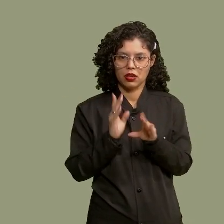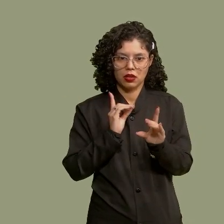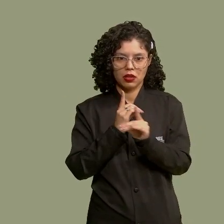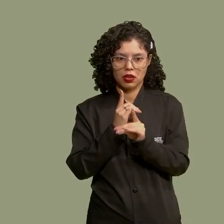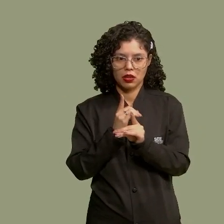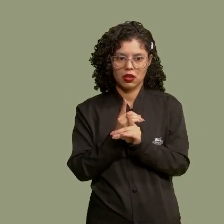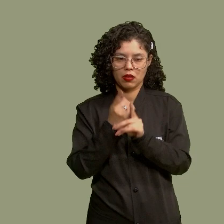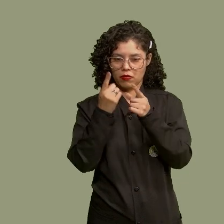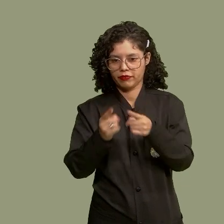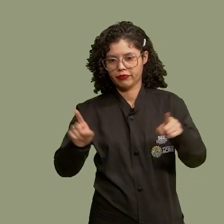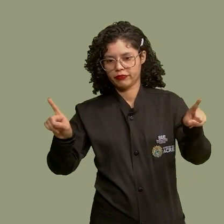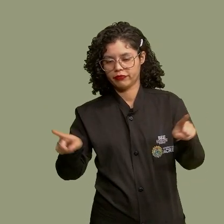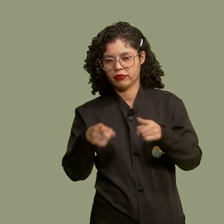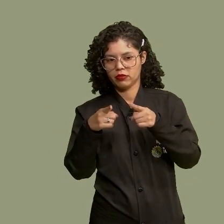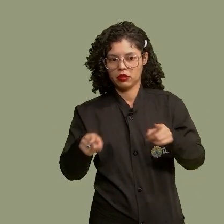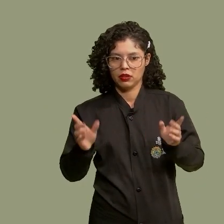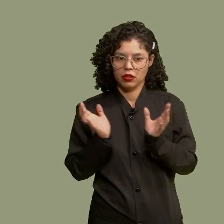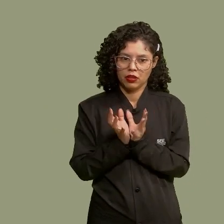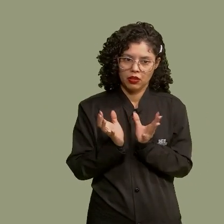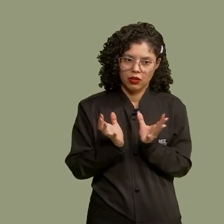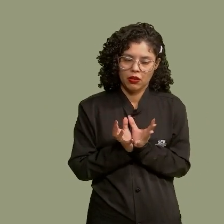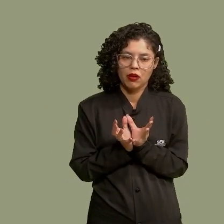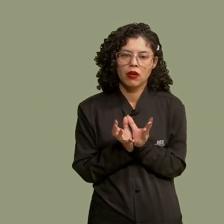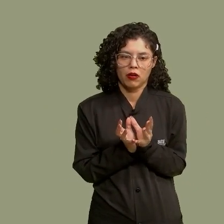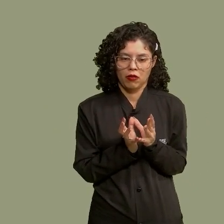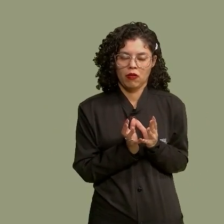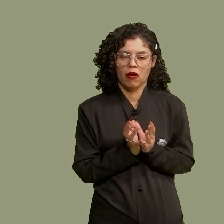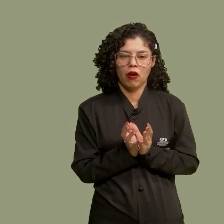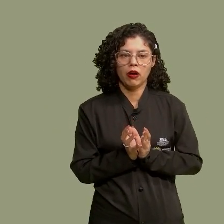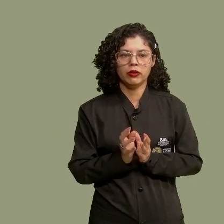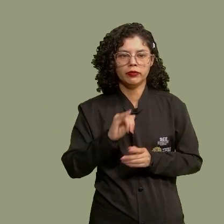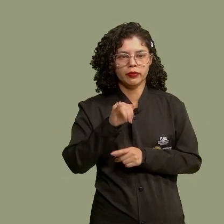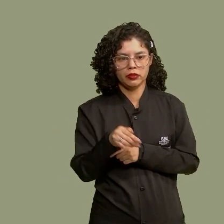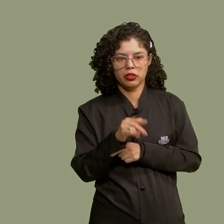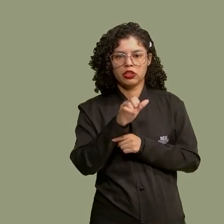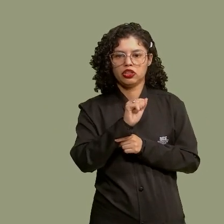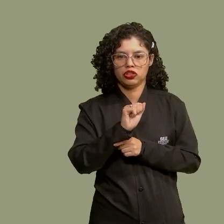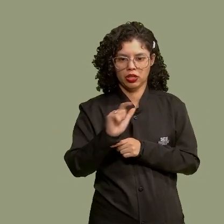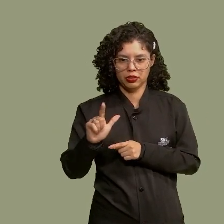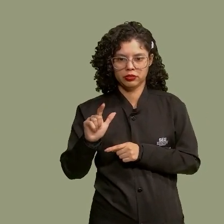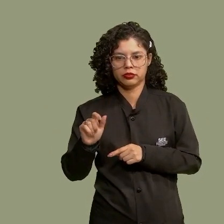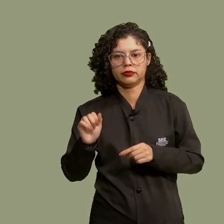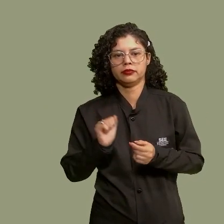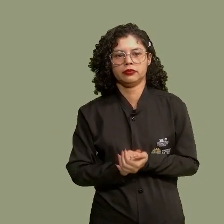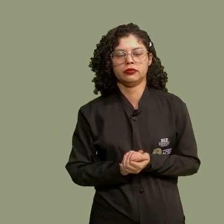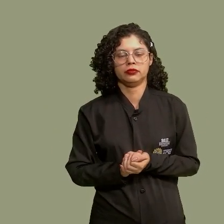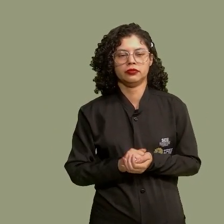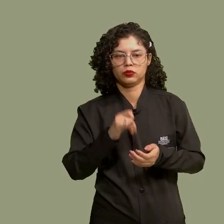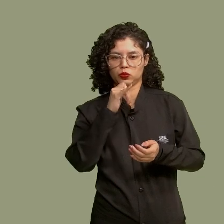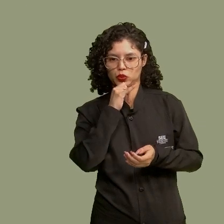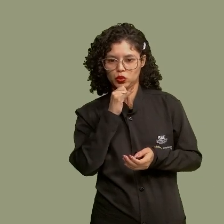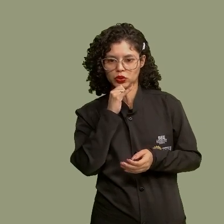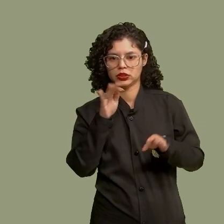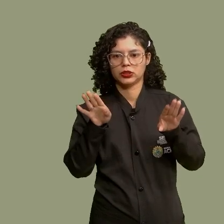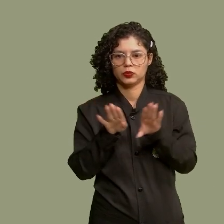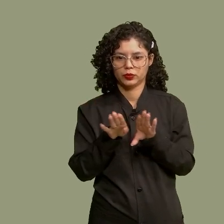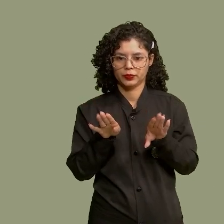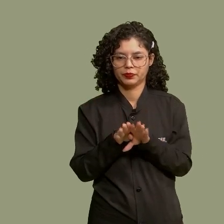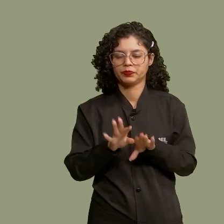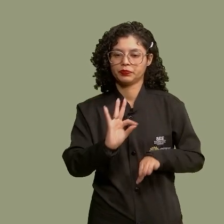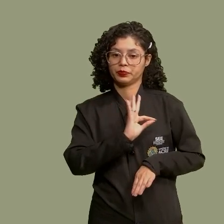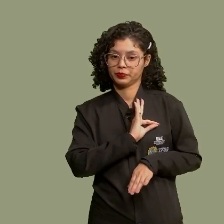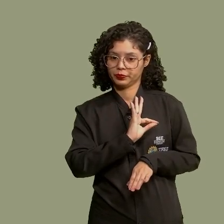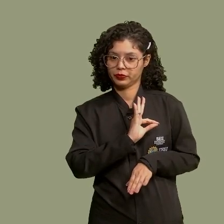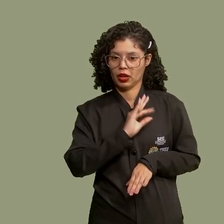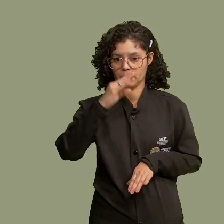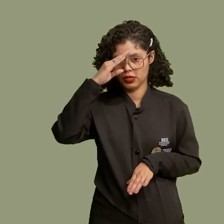em orquestras, bandas marciais e conjunto de jazz. As bandas aqui do estado do Acre, por exemplo, da Polícia Militar, lá